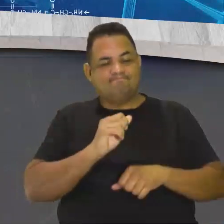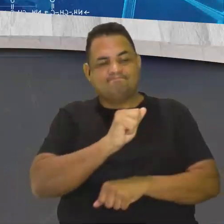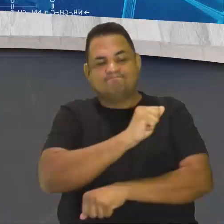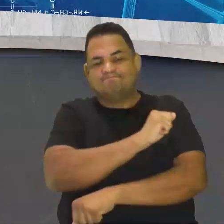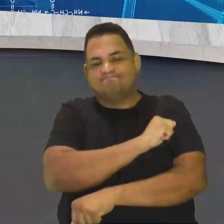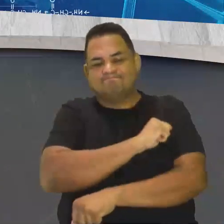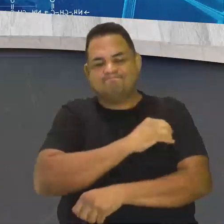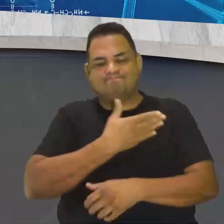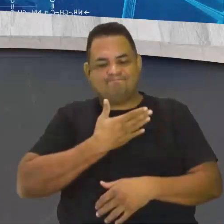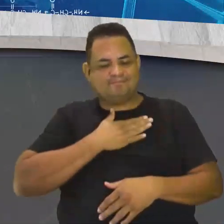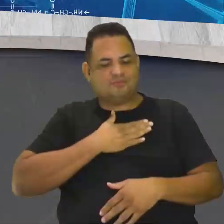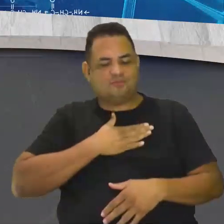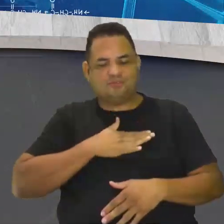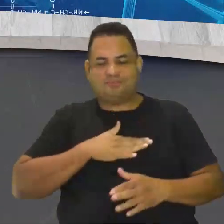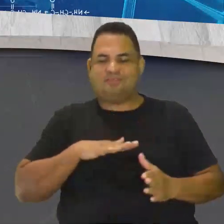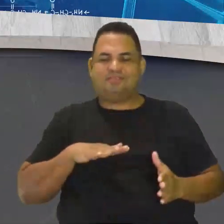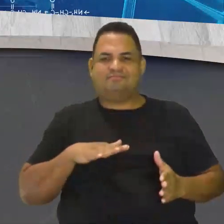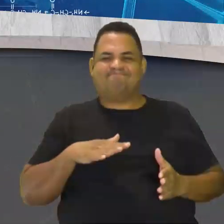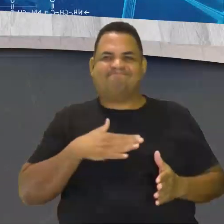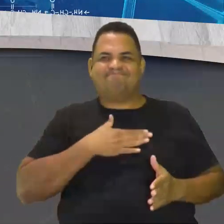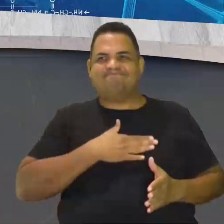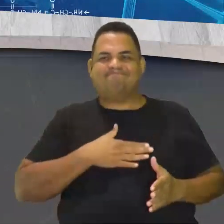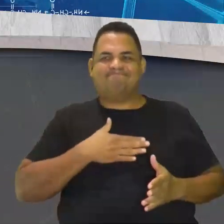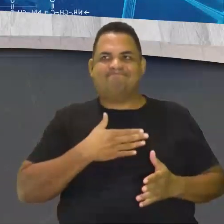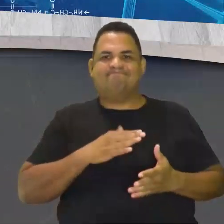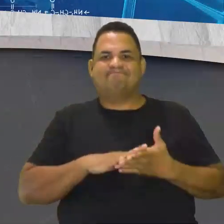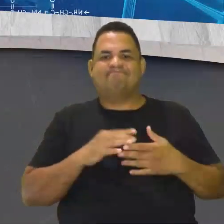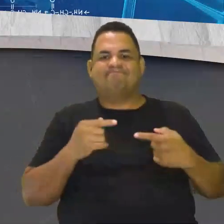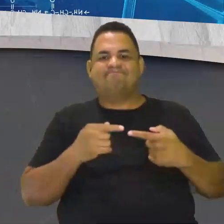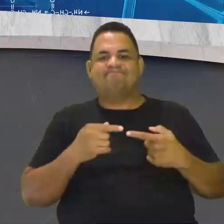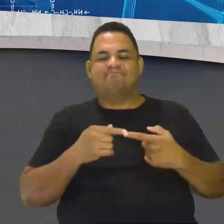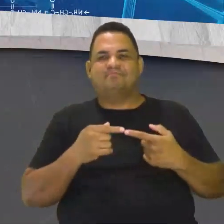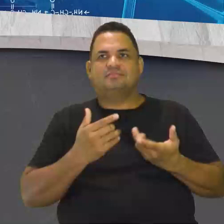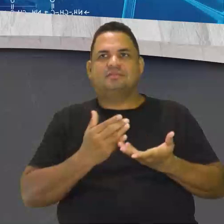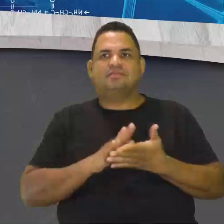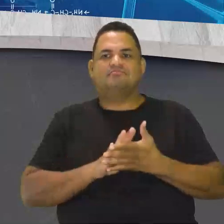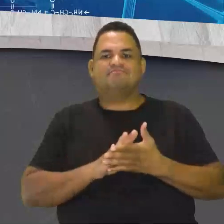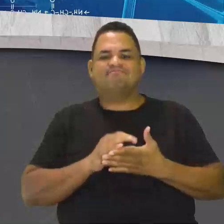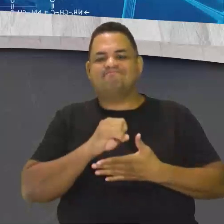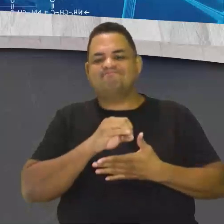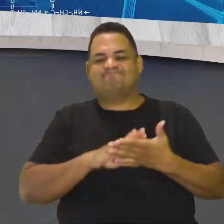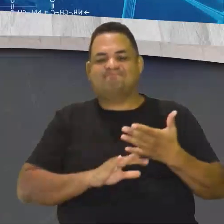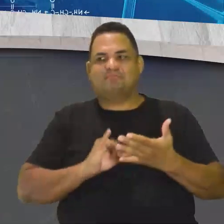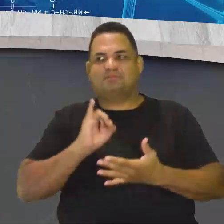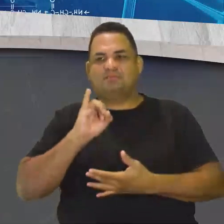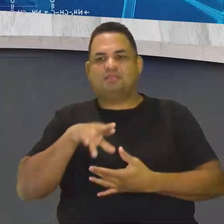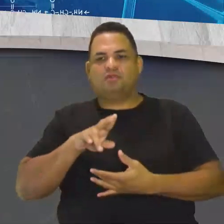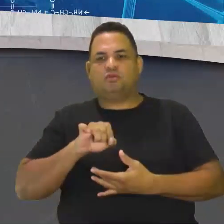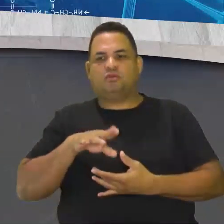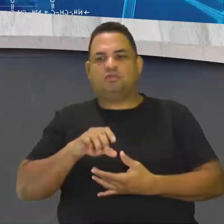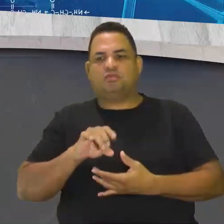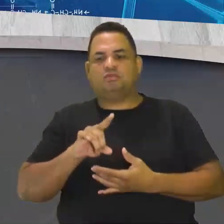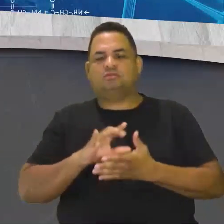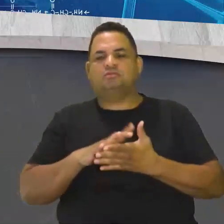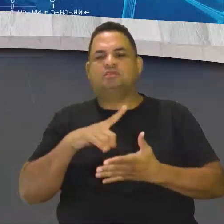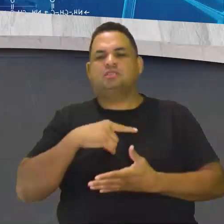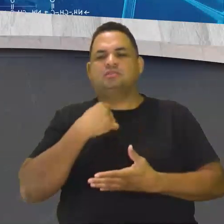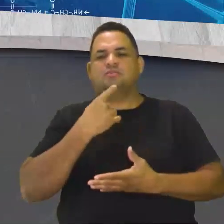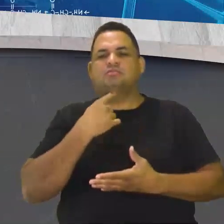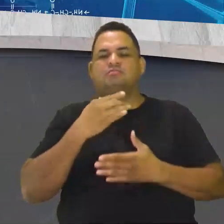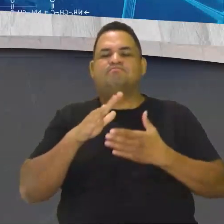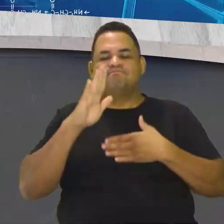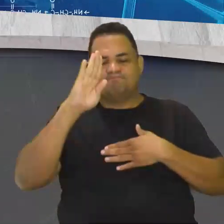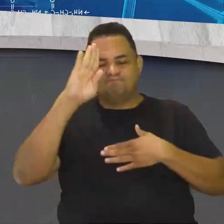né? É primeiro contato com questões inorgânicas, às vezes a gente tem muita dúvida,